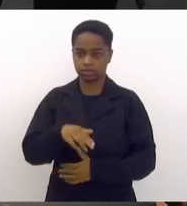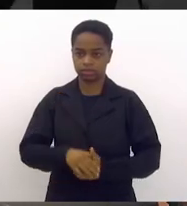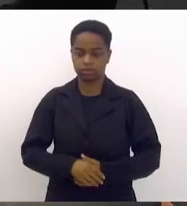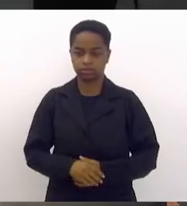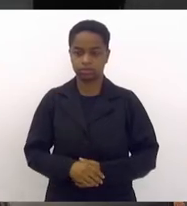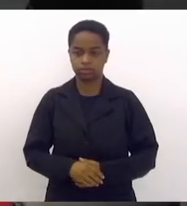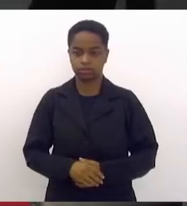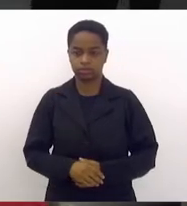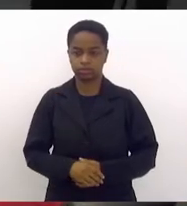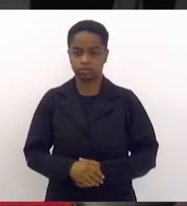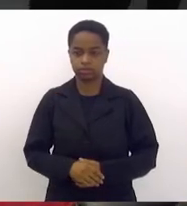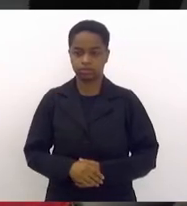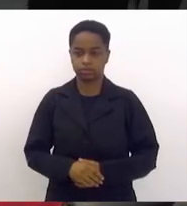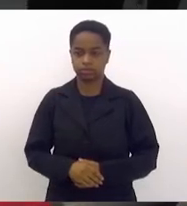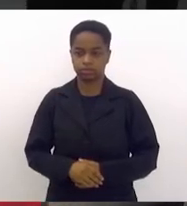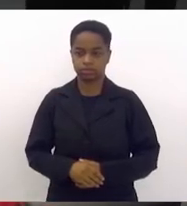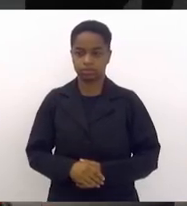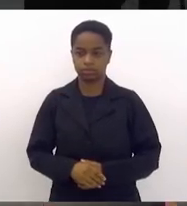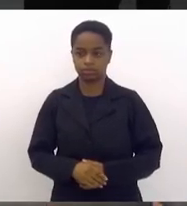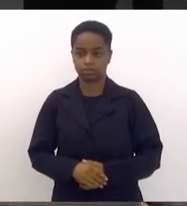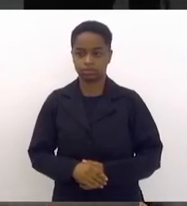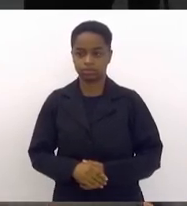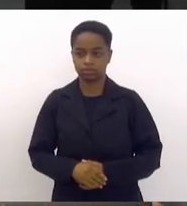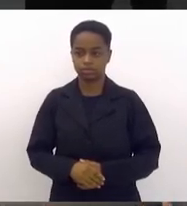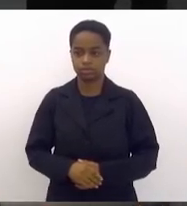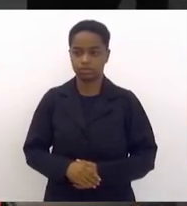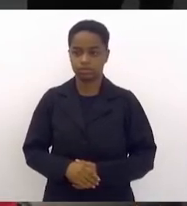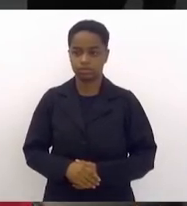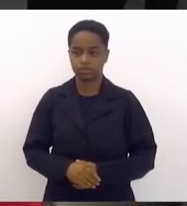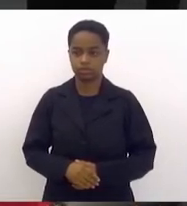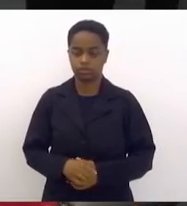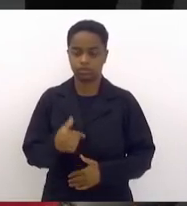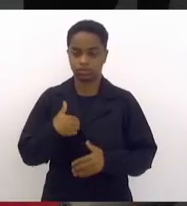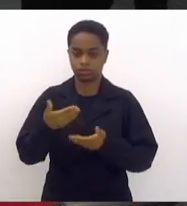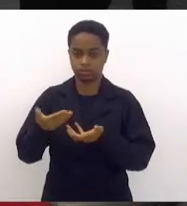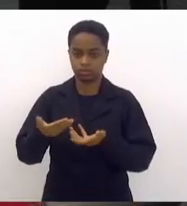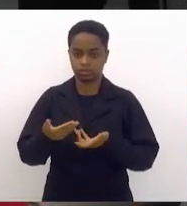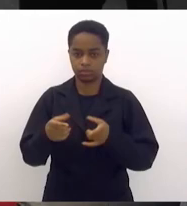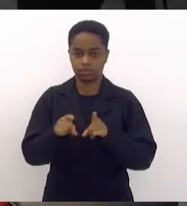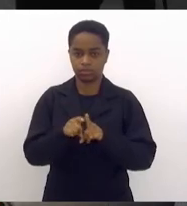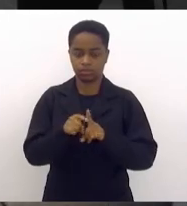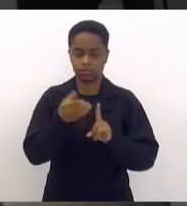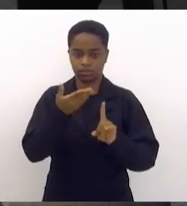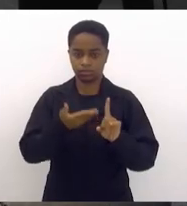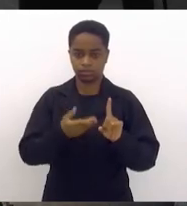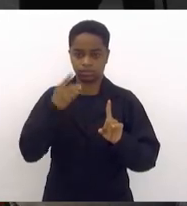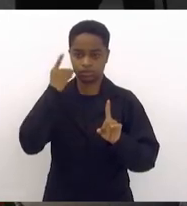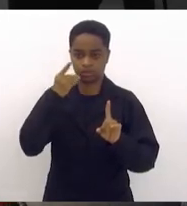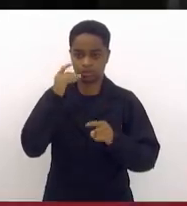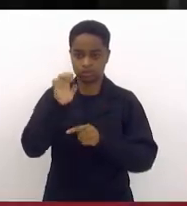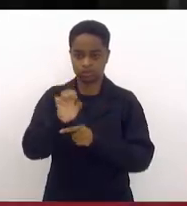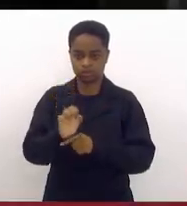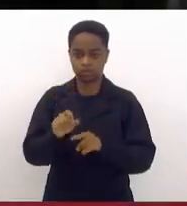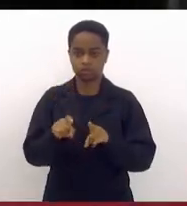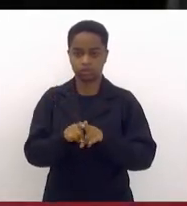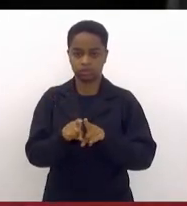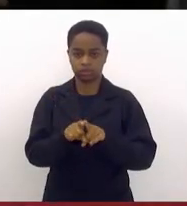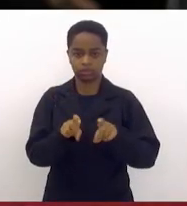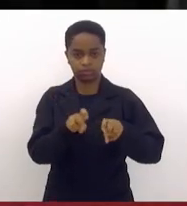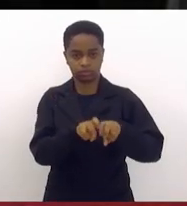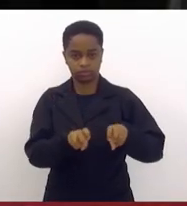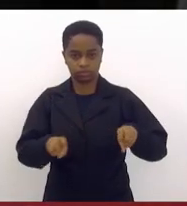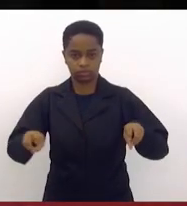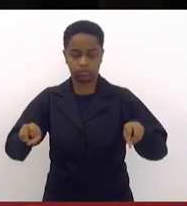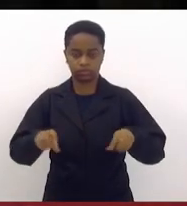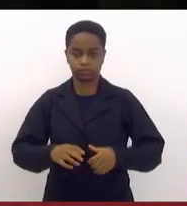zeidan convido o senhor deputado Estadual também que vai compor